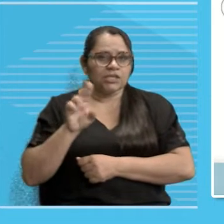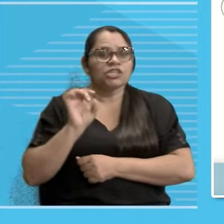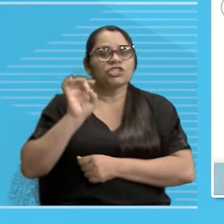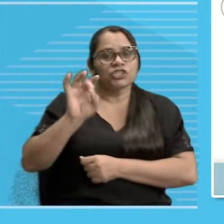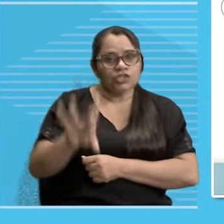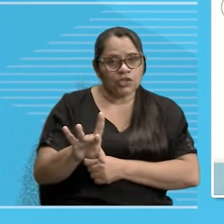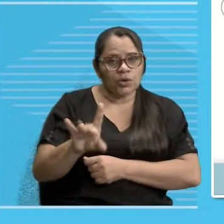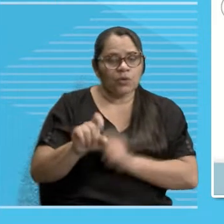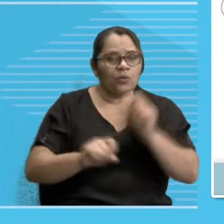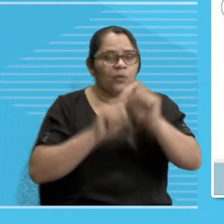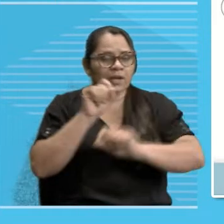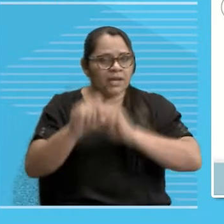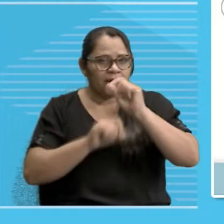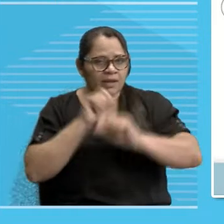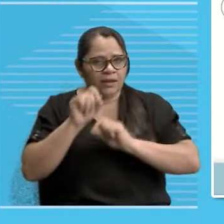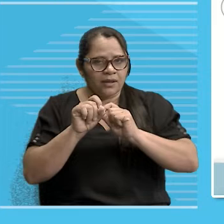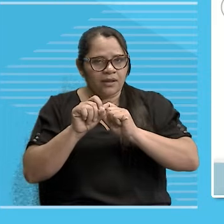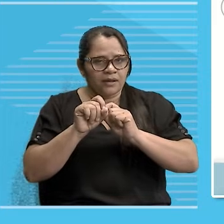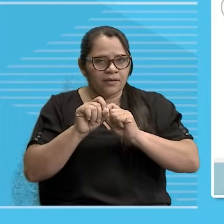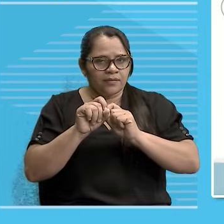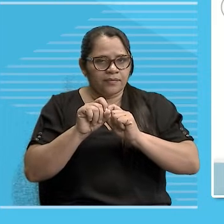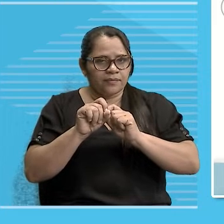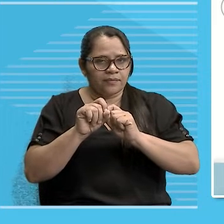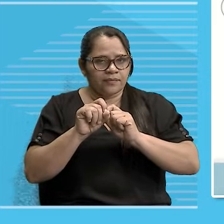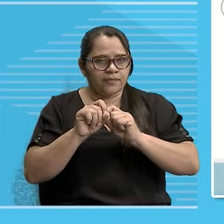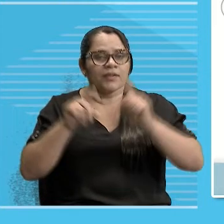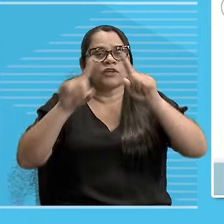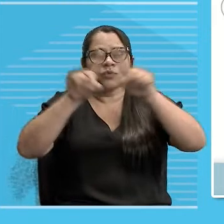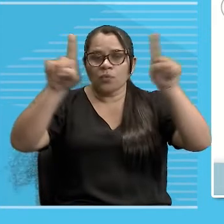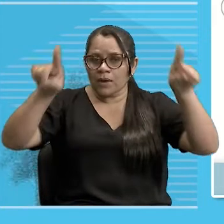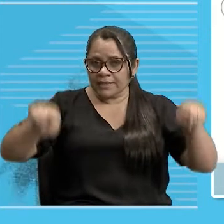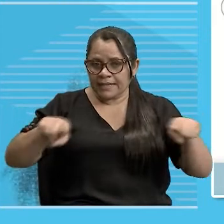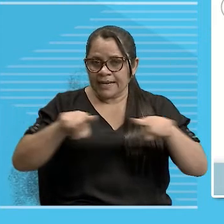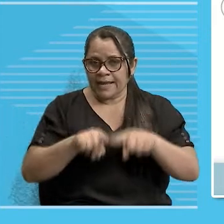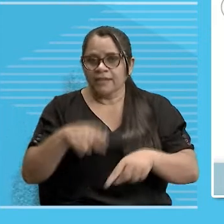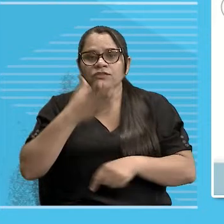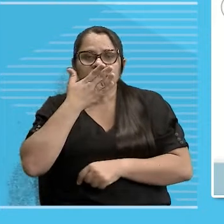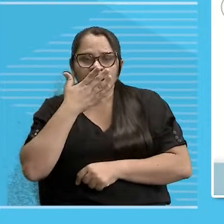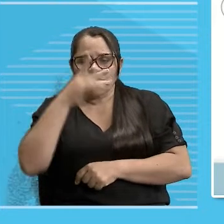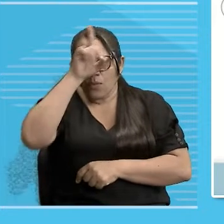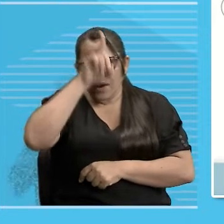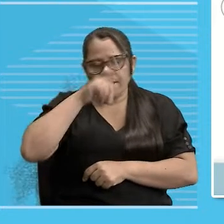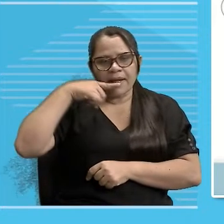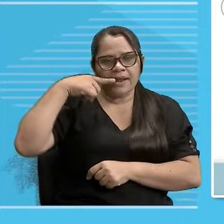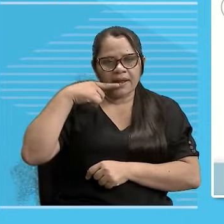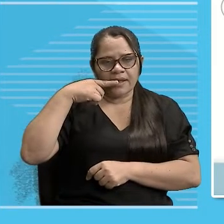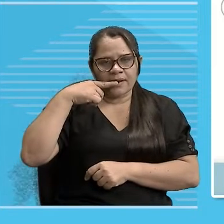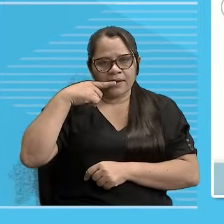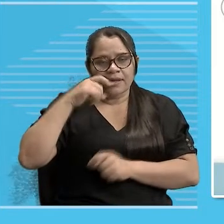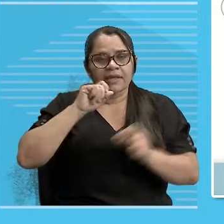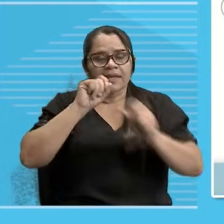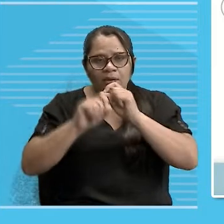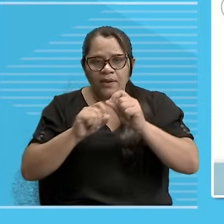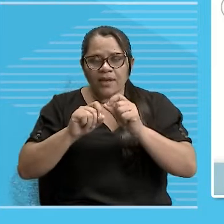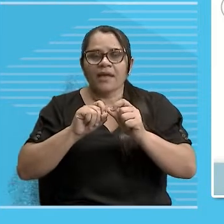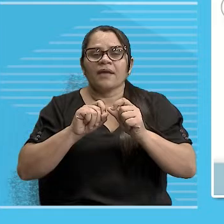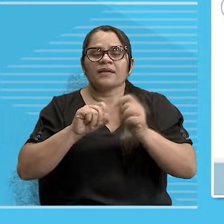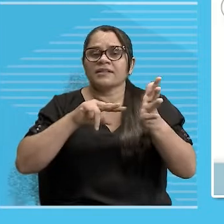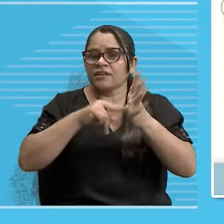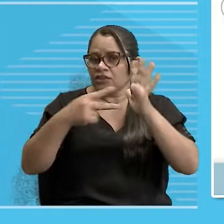apenas o que está no quadradinho amarelo para transformar